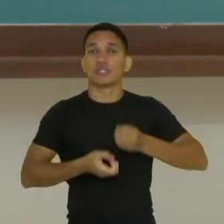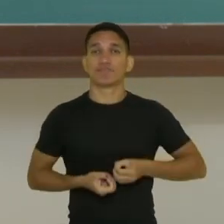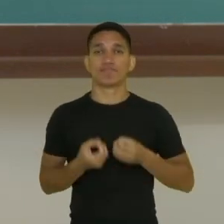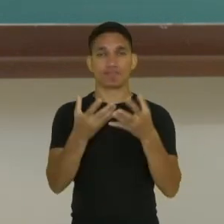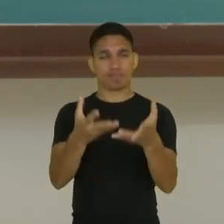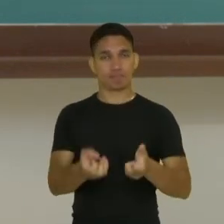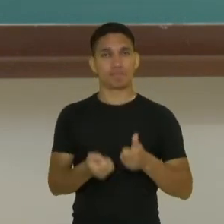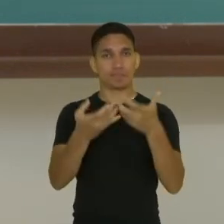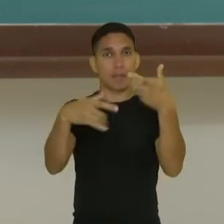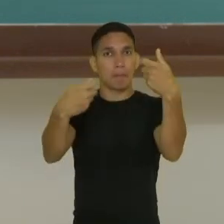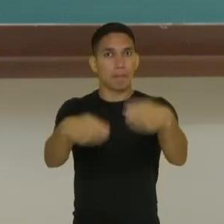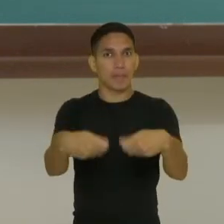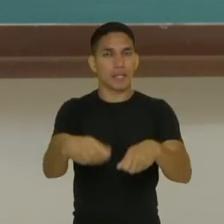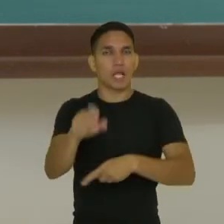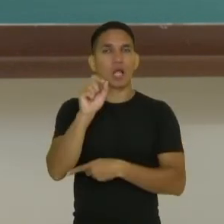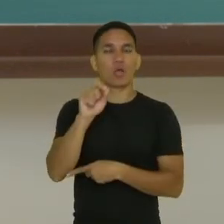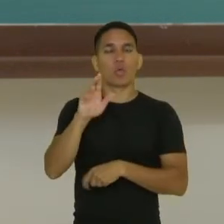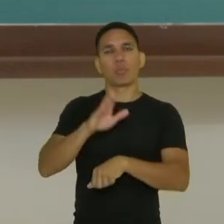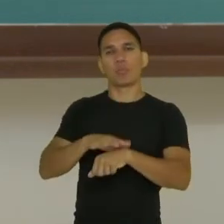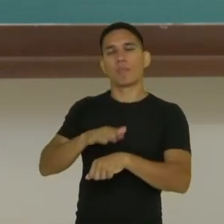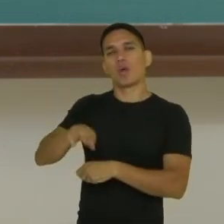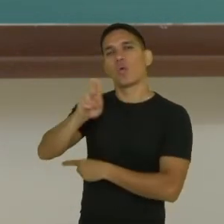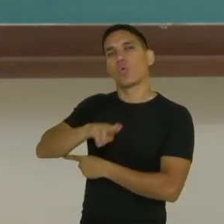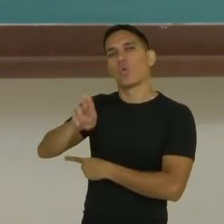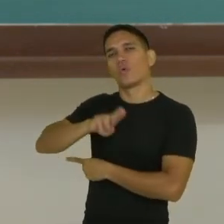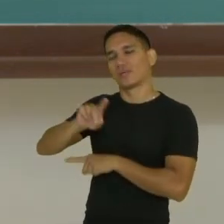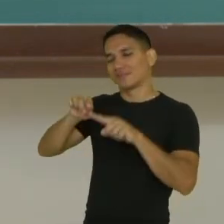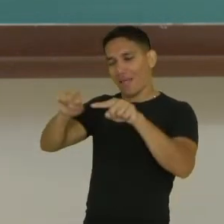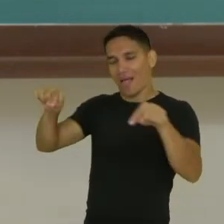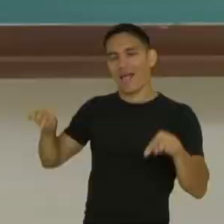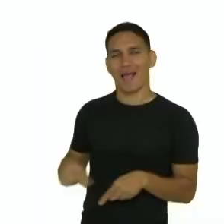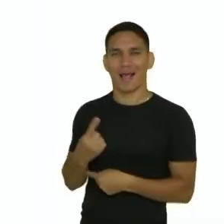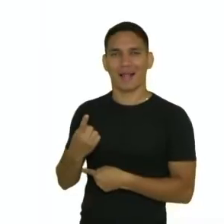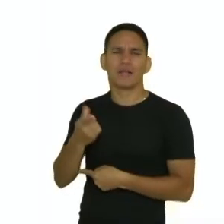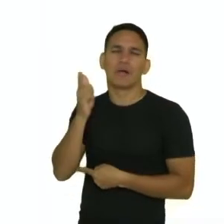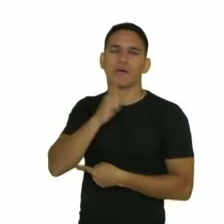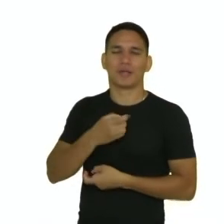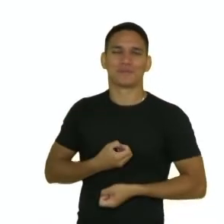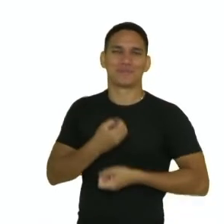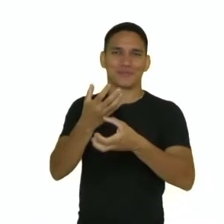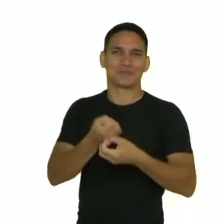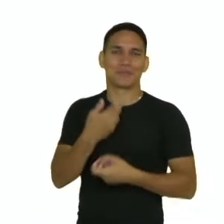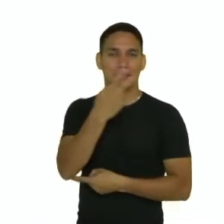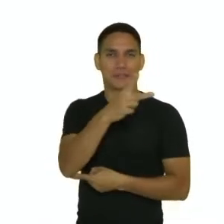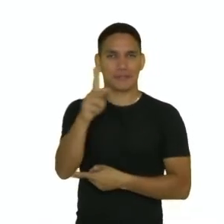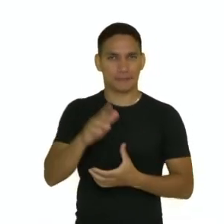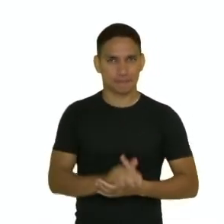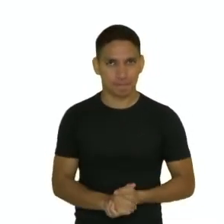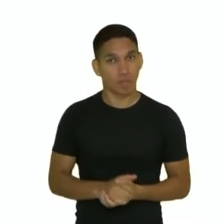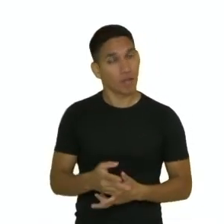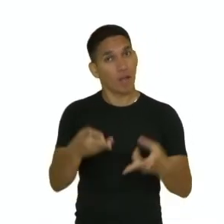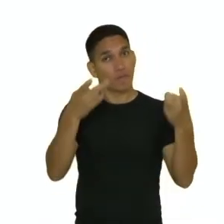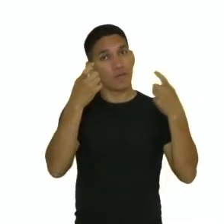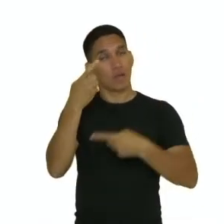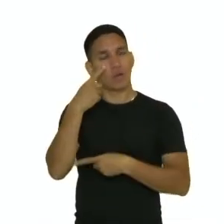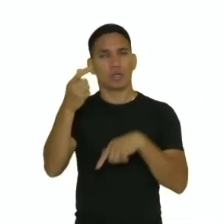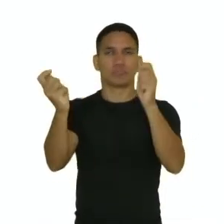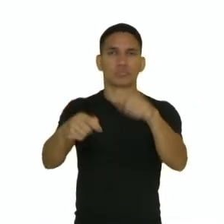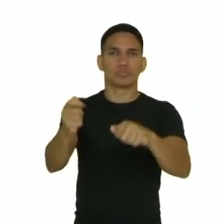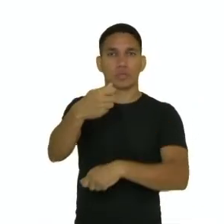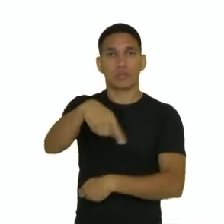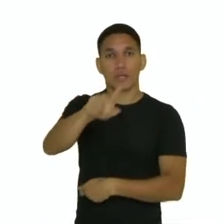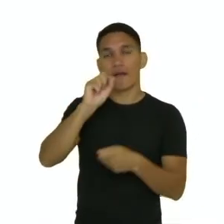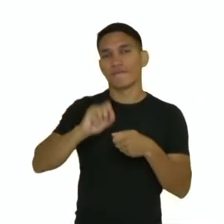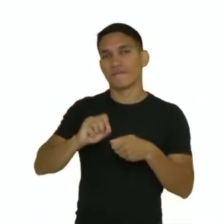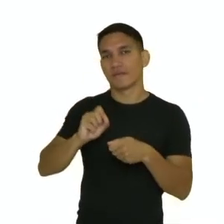que precisa de ser utilizado em sala de aula para desenvolver a fala de vocês, né? Então vejam, a possibilidade de vocês aí seguirem o